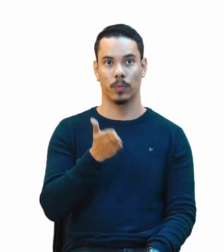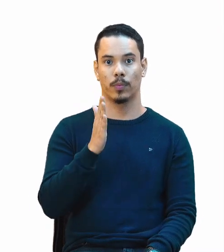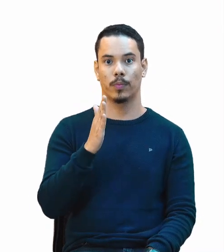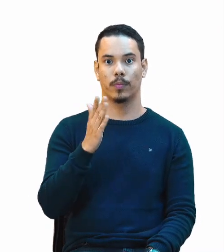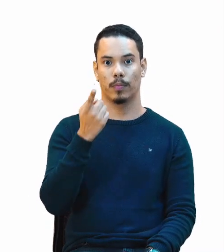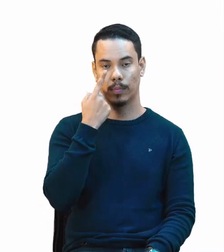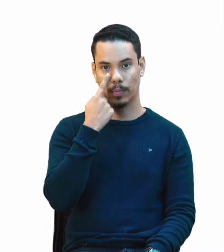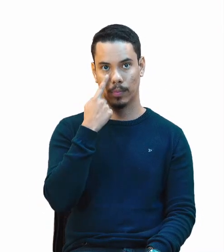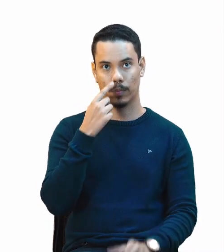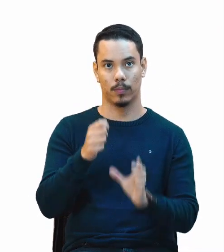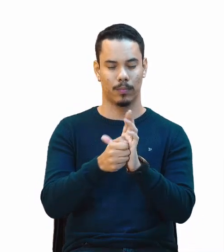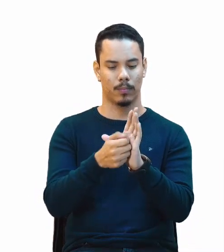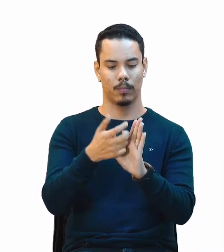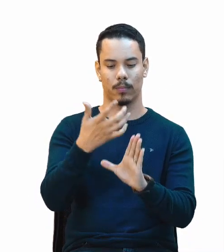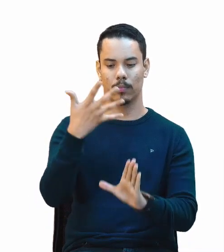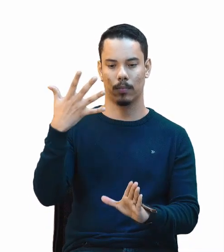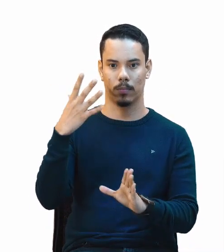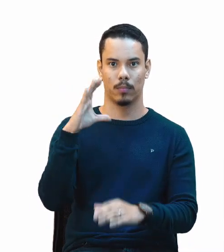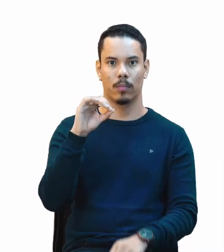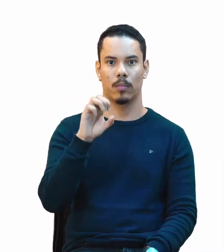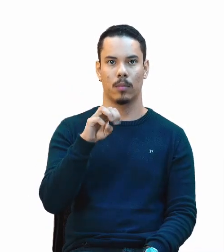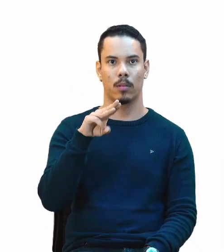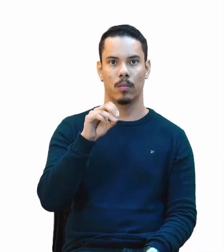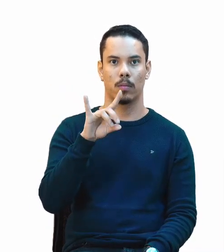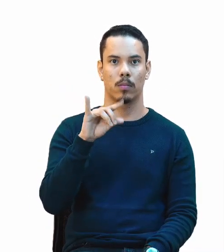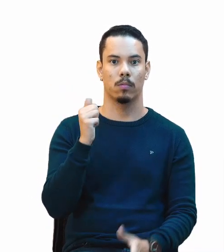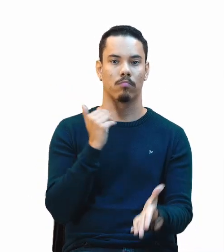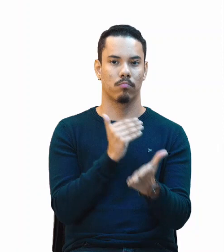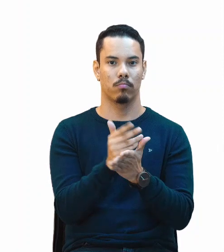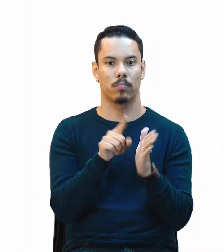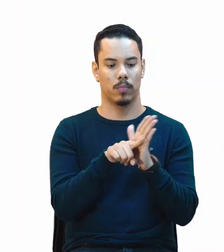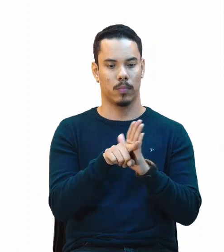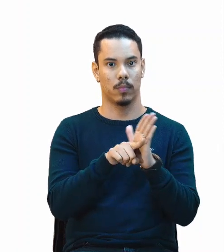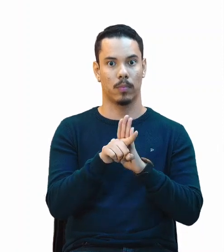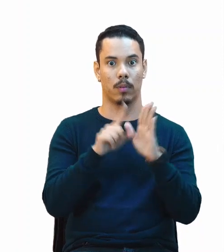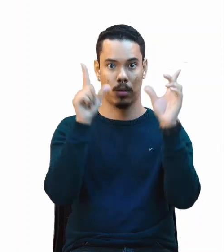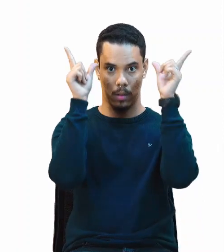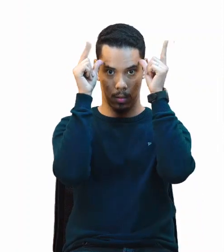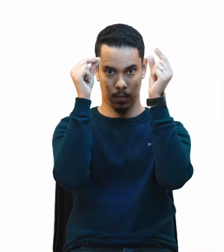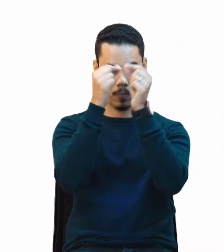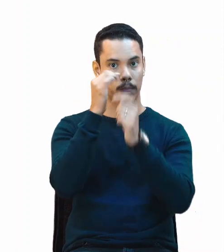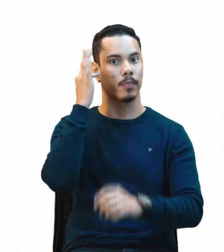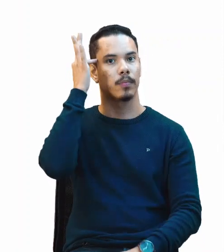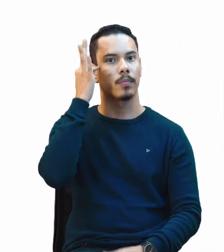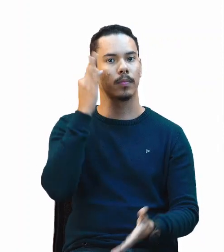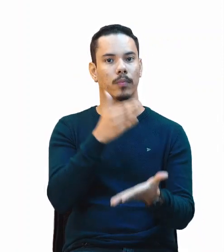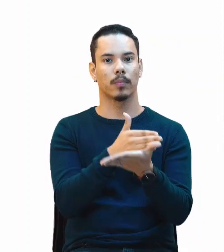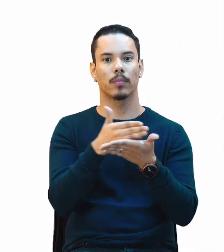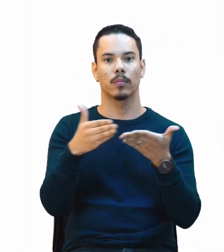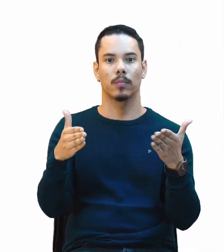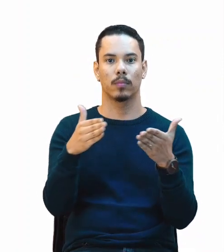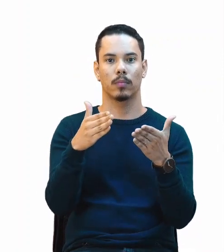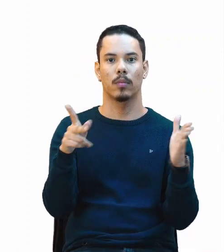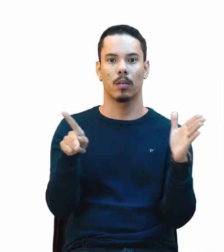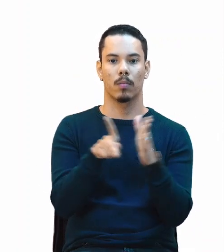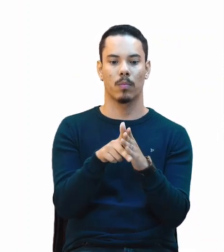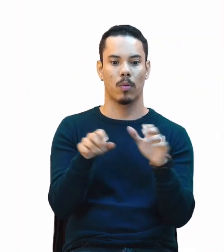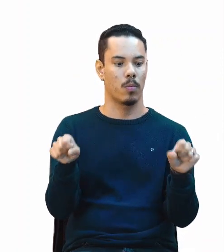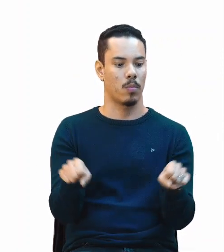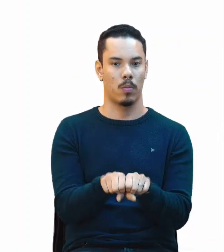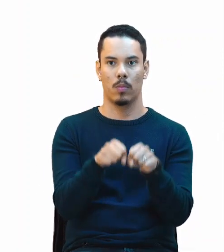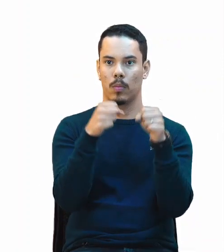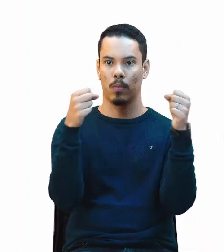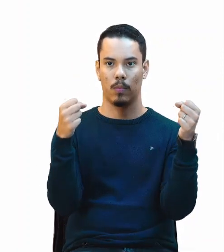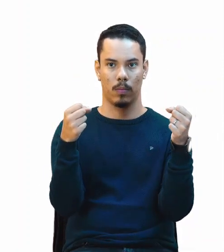primeiras cosmologias, ou seja, os primeiros filósofos gregos iniciaram o quê? Um processo de ruptura